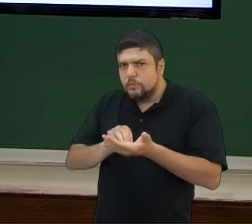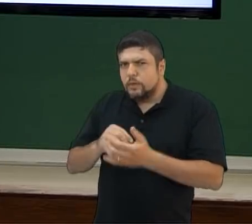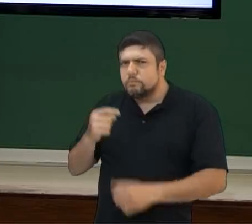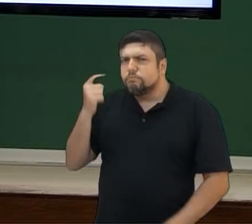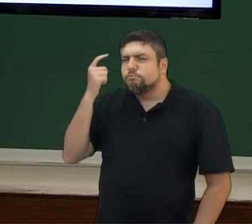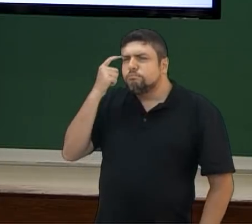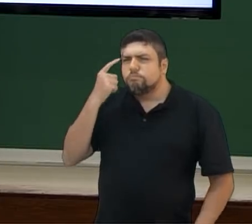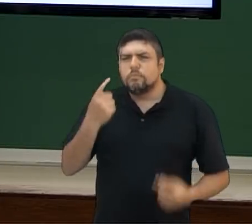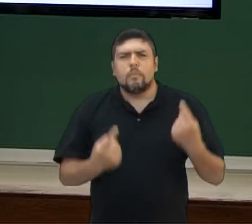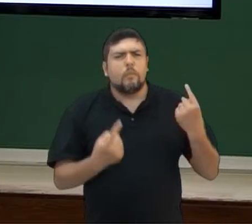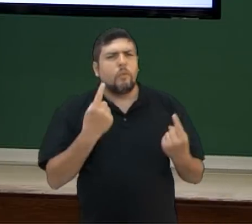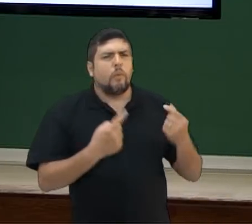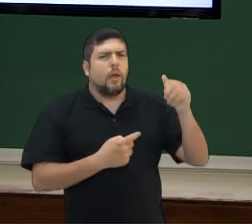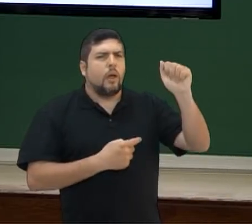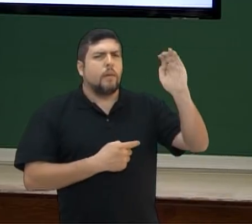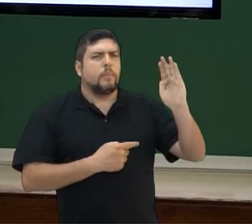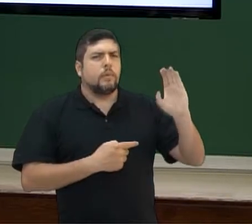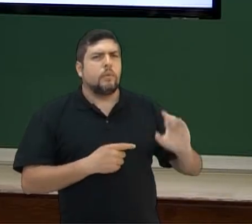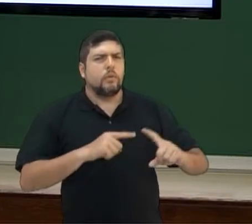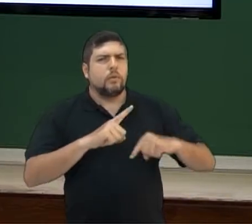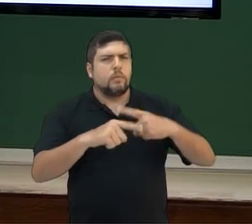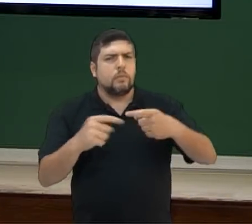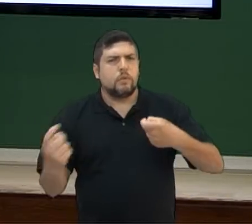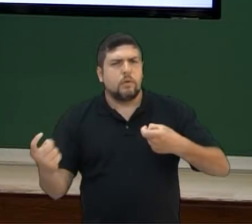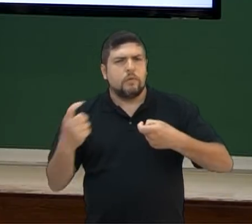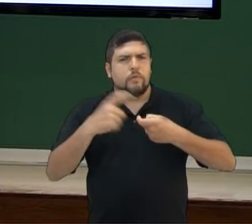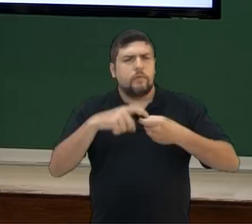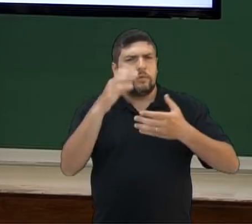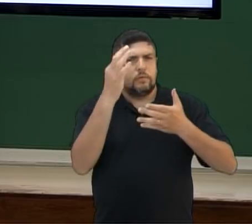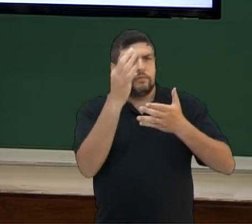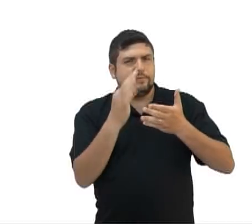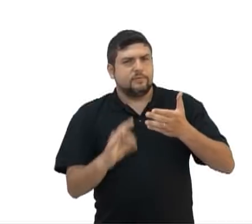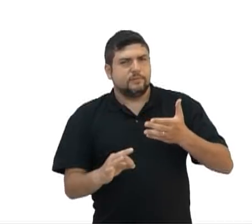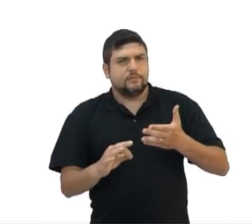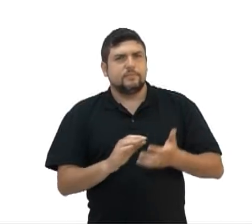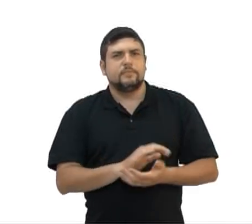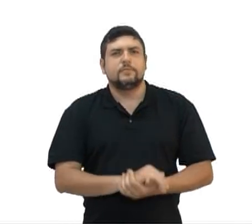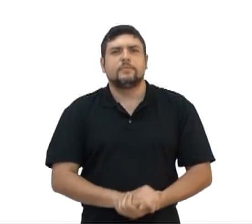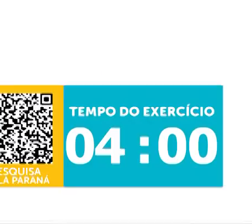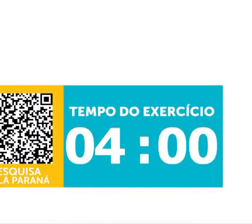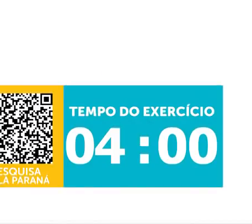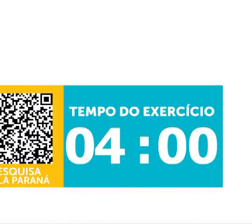entre A, B ou C e já já a gente volta com a resposta correta.